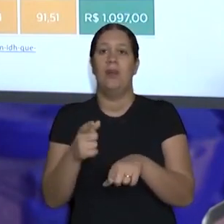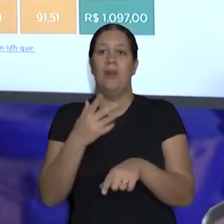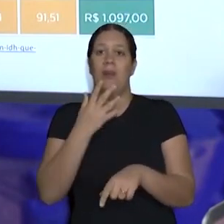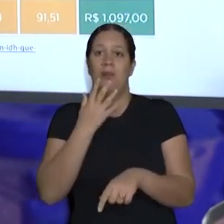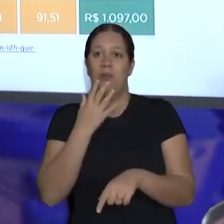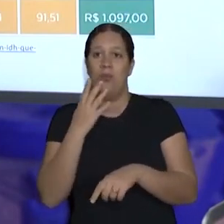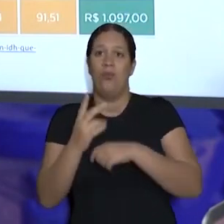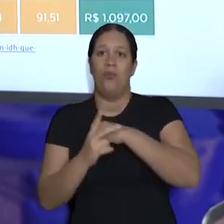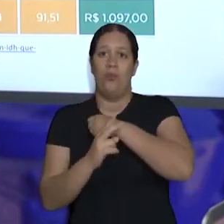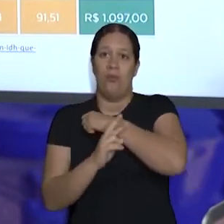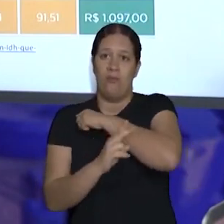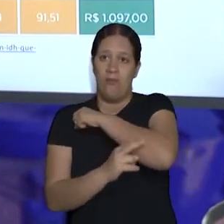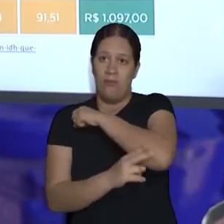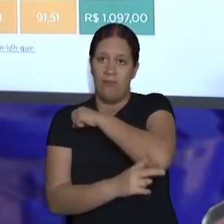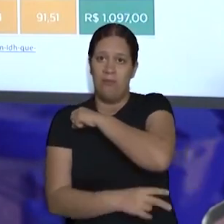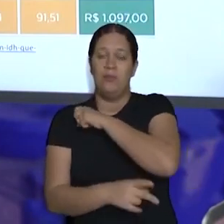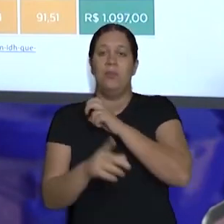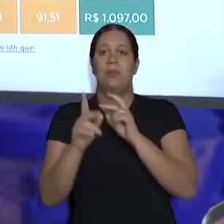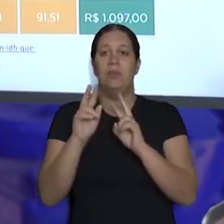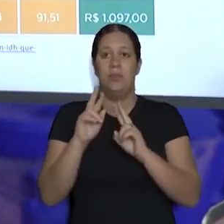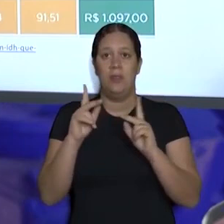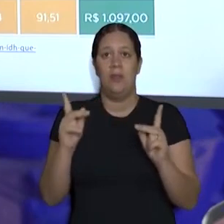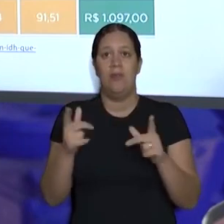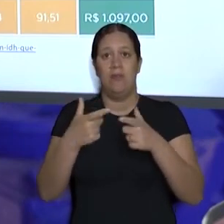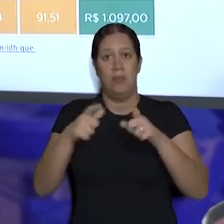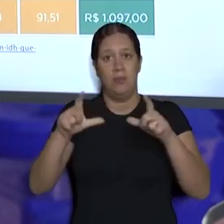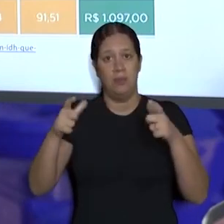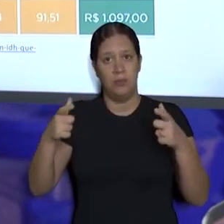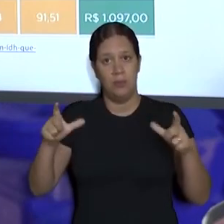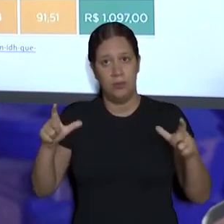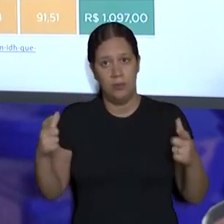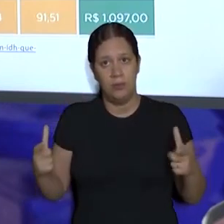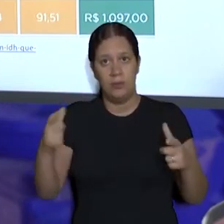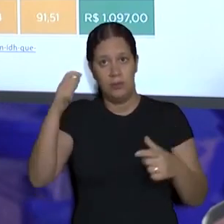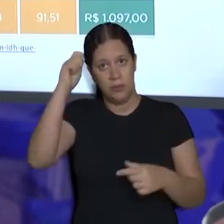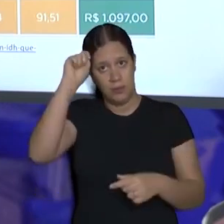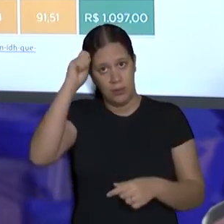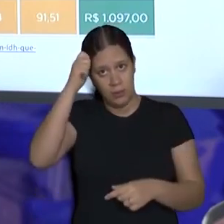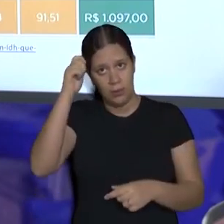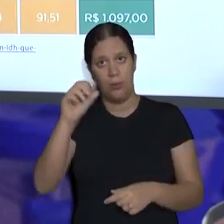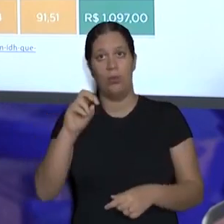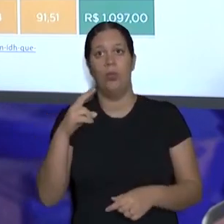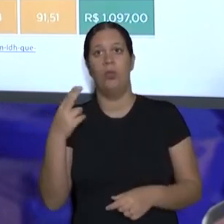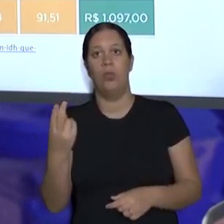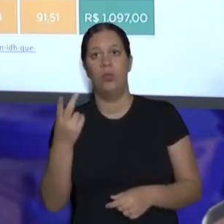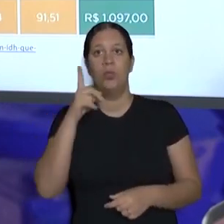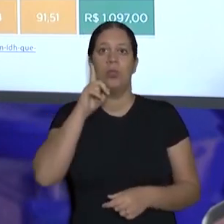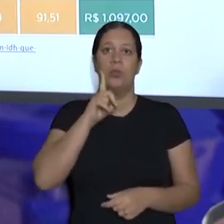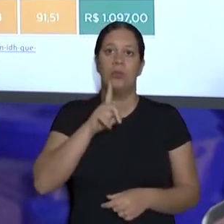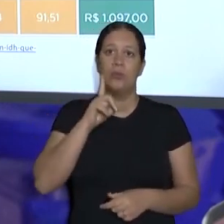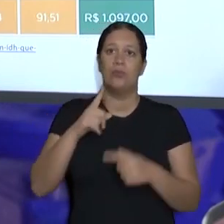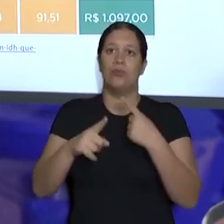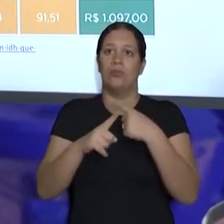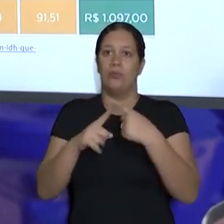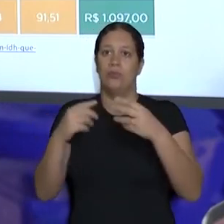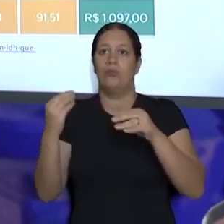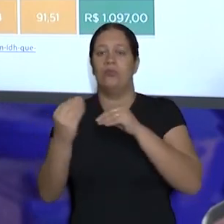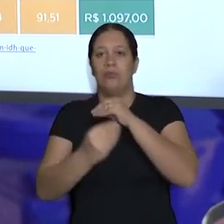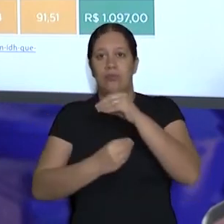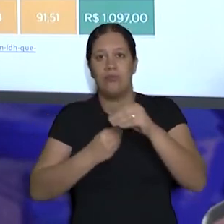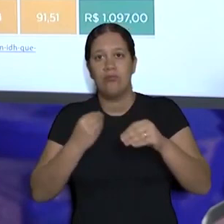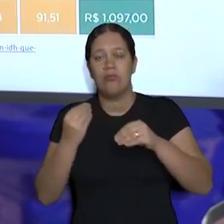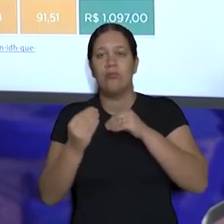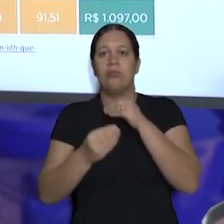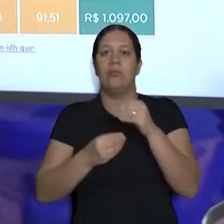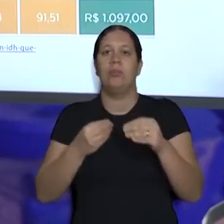racial e a diferença, porque a maioria da nossa população é negra ou parda devido à miscigenação e à formação